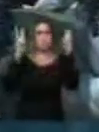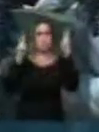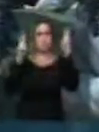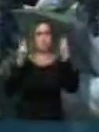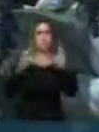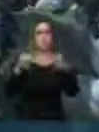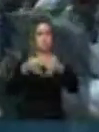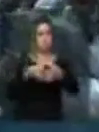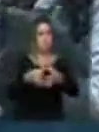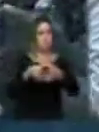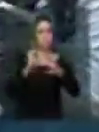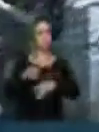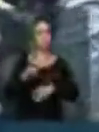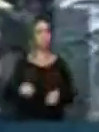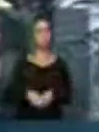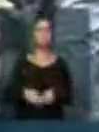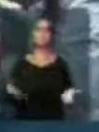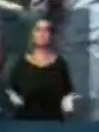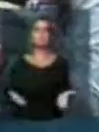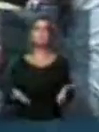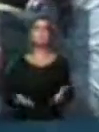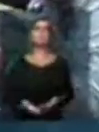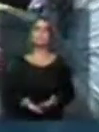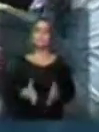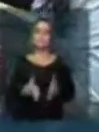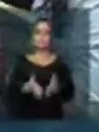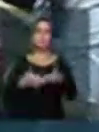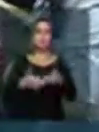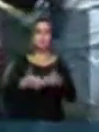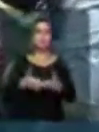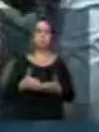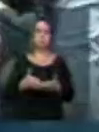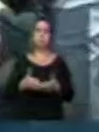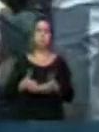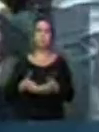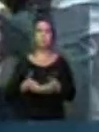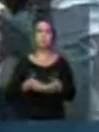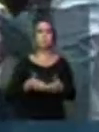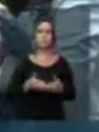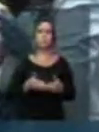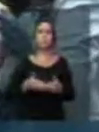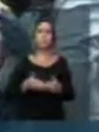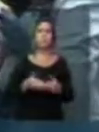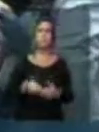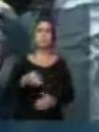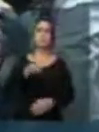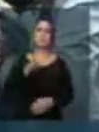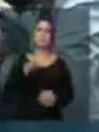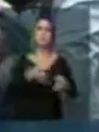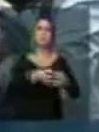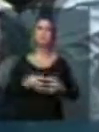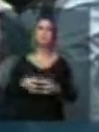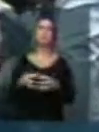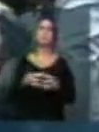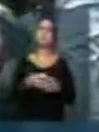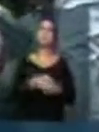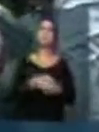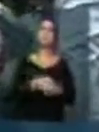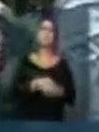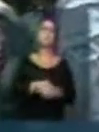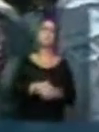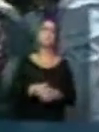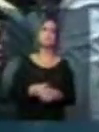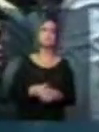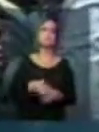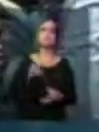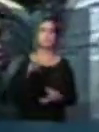referida comissão. Sendo assim, eu peço a Vossa Excelência que dê provimento à minha questão de ordem, em face